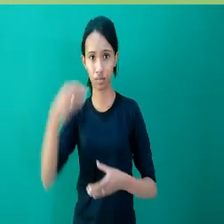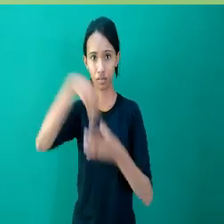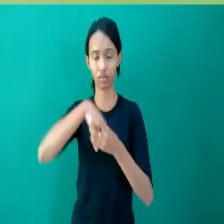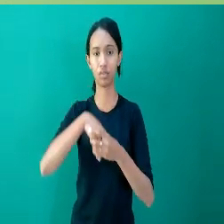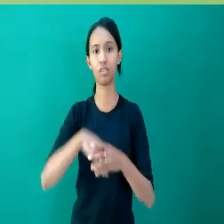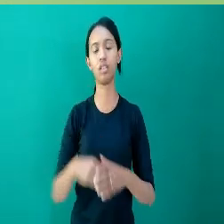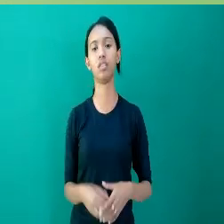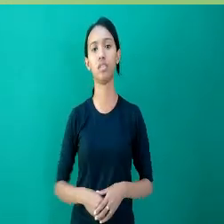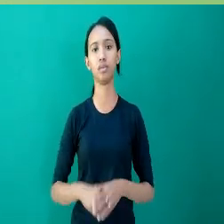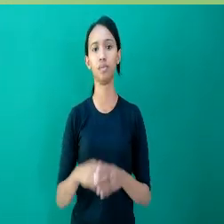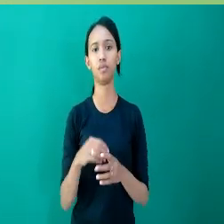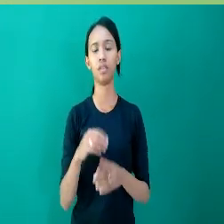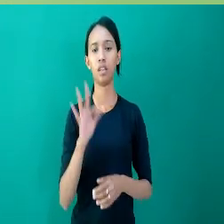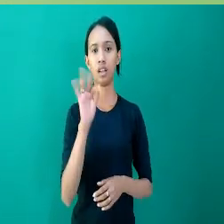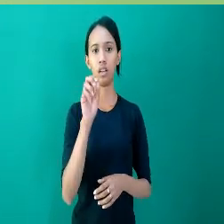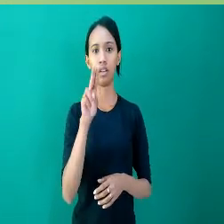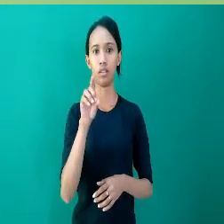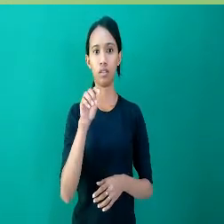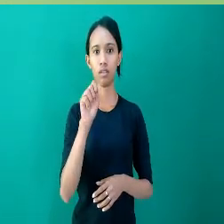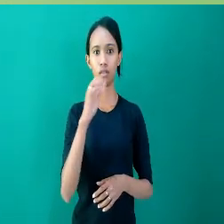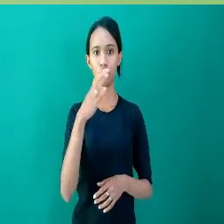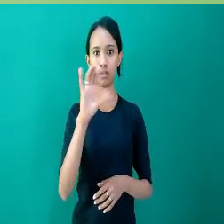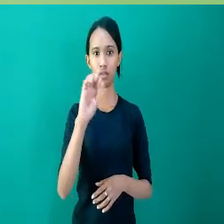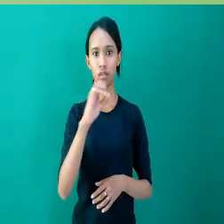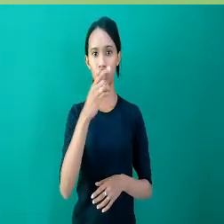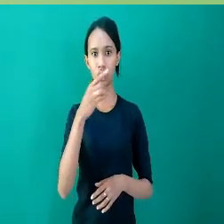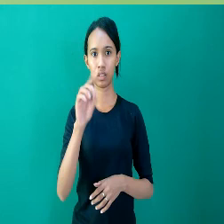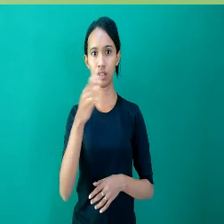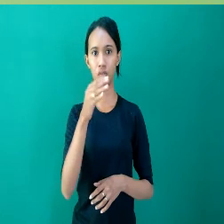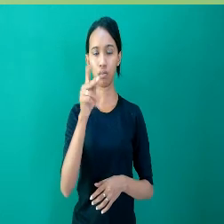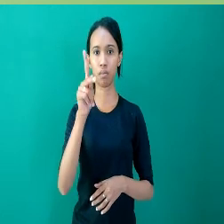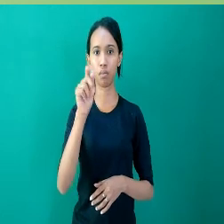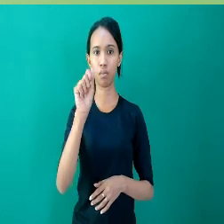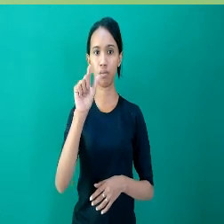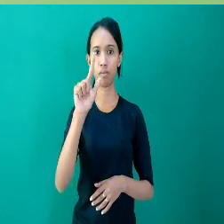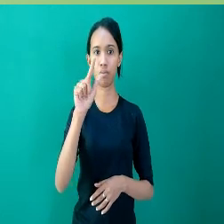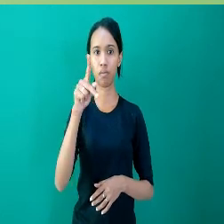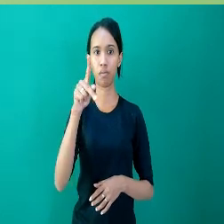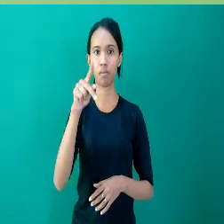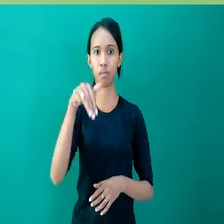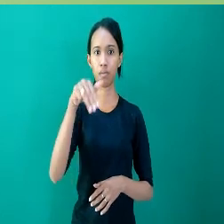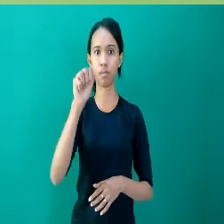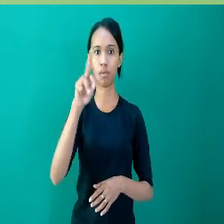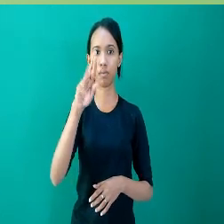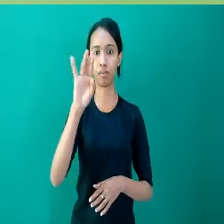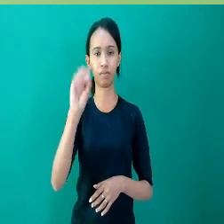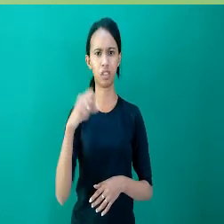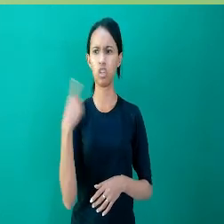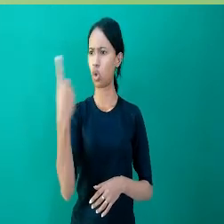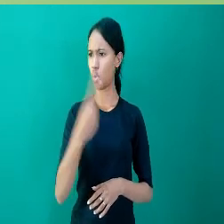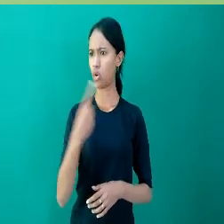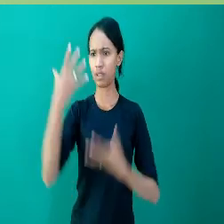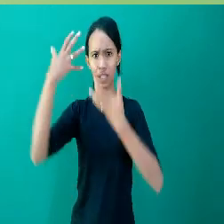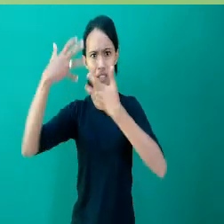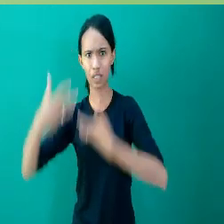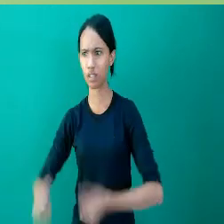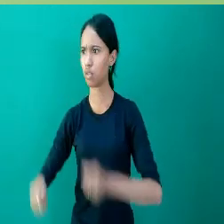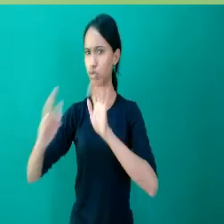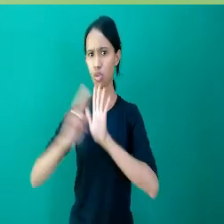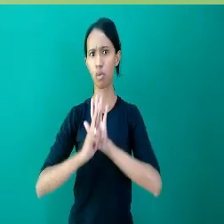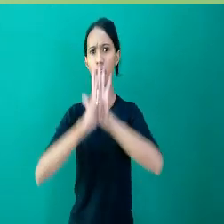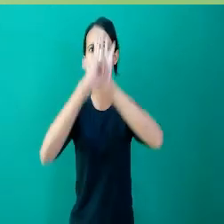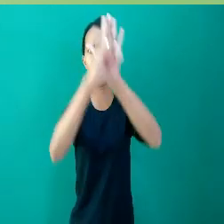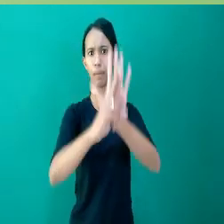É lamentável isso. Repudiamos, nós não reconhecemos como representante do povo negro, né? A